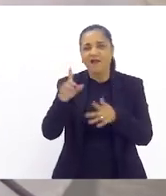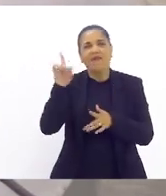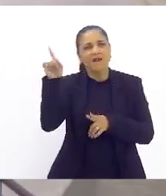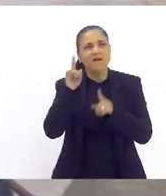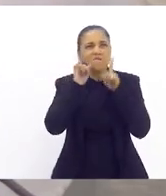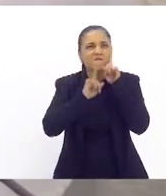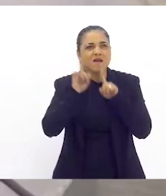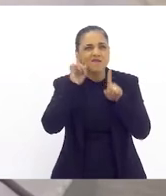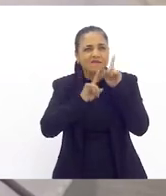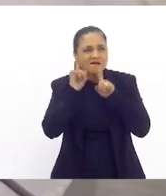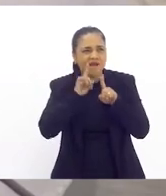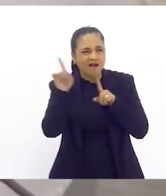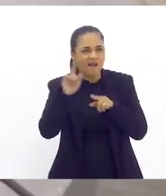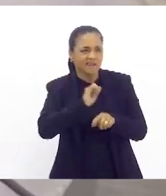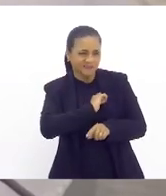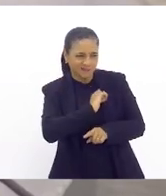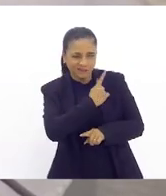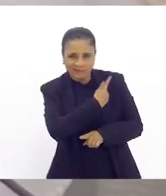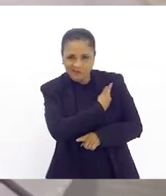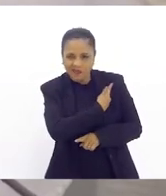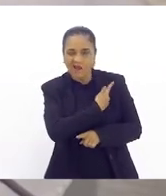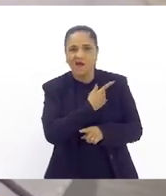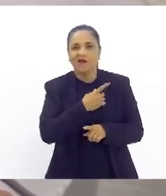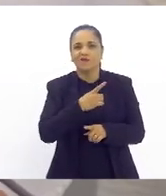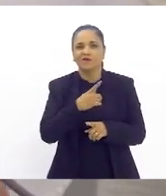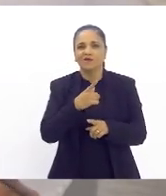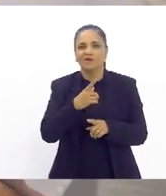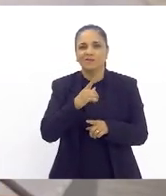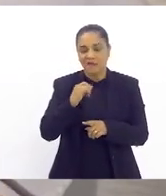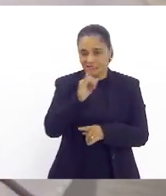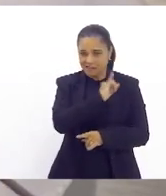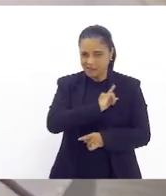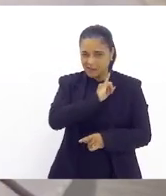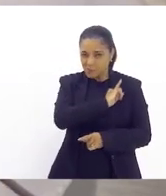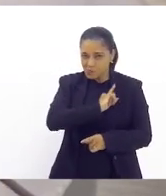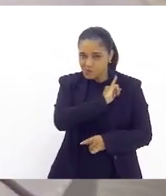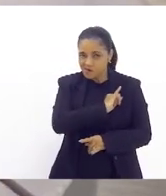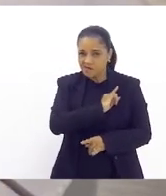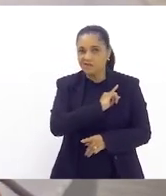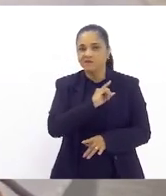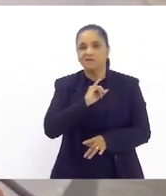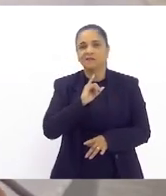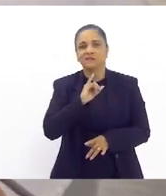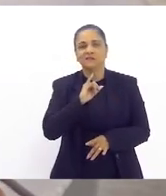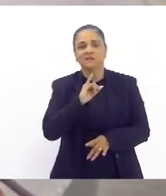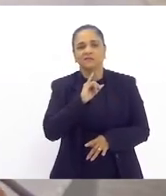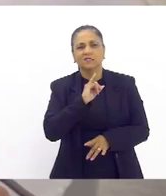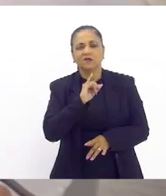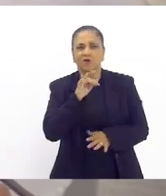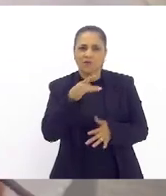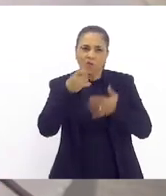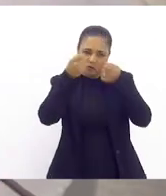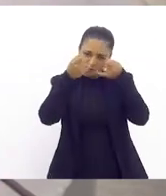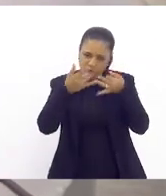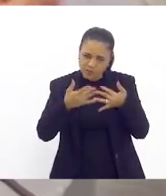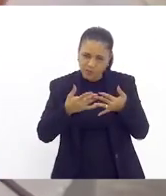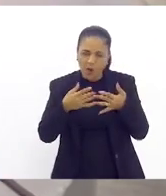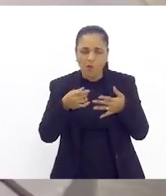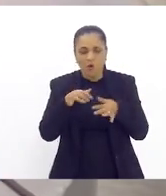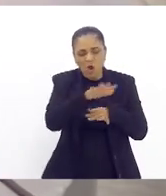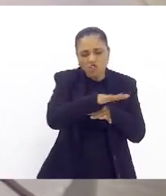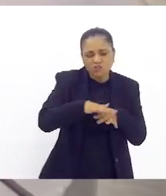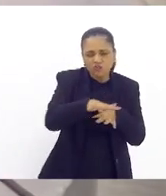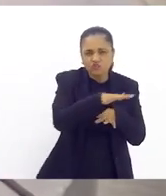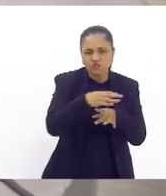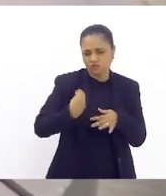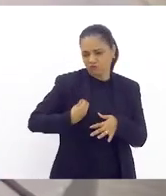São Gonçalo Itaboraí a gente tem vivenciado eu vou falar mais da região que eu convivo mais